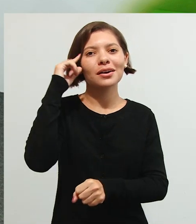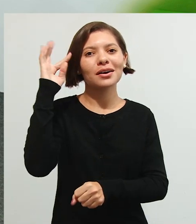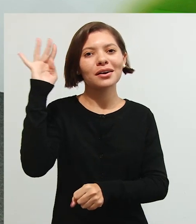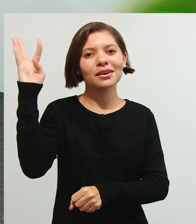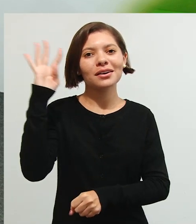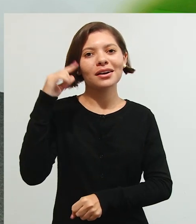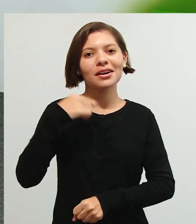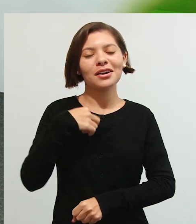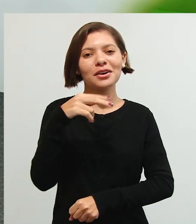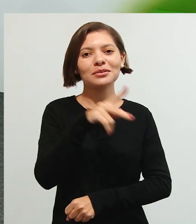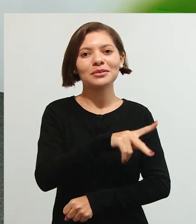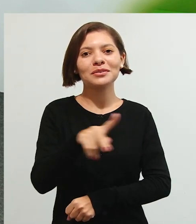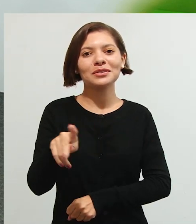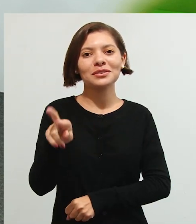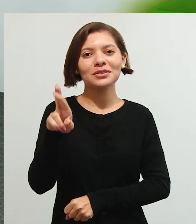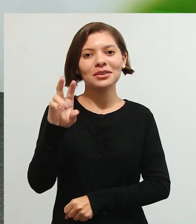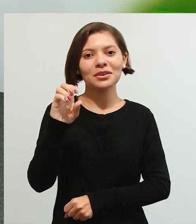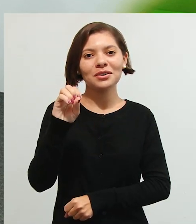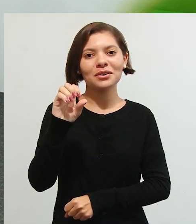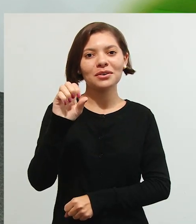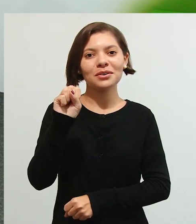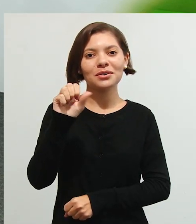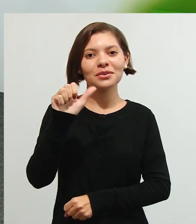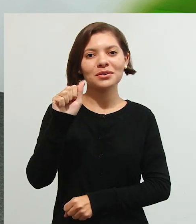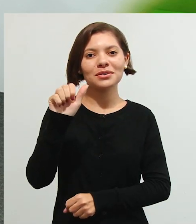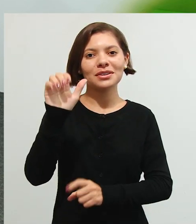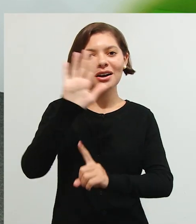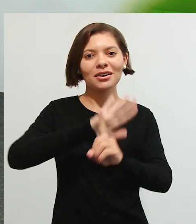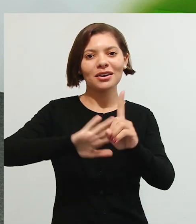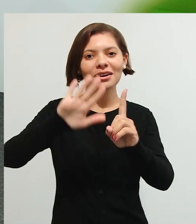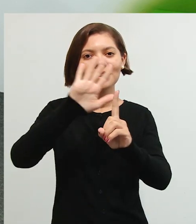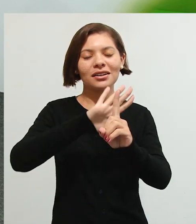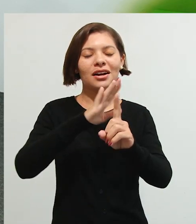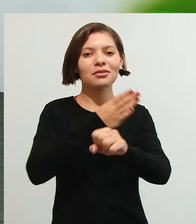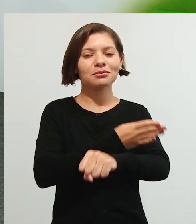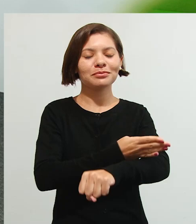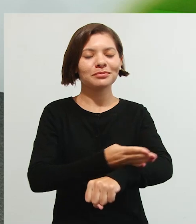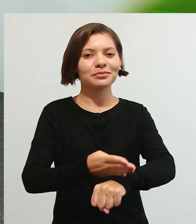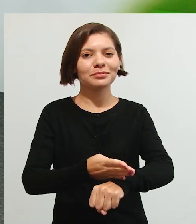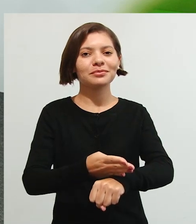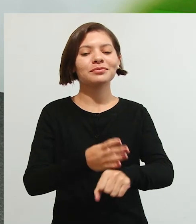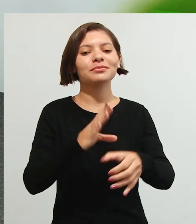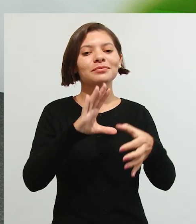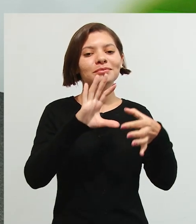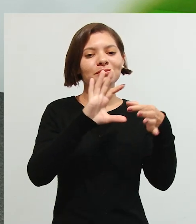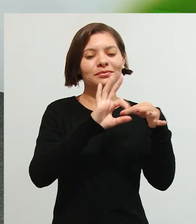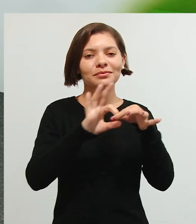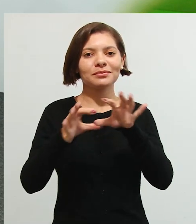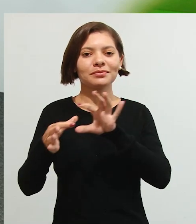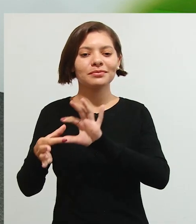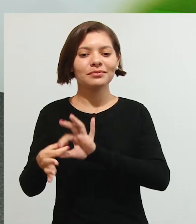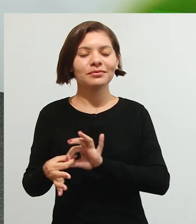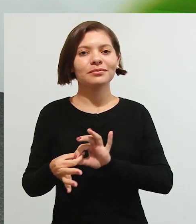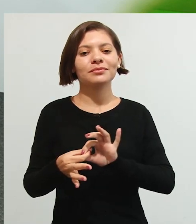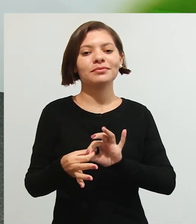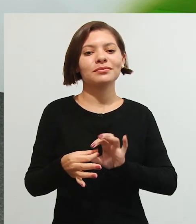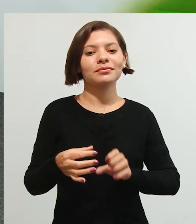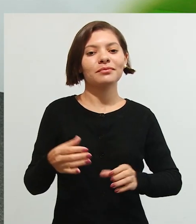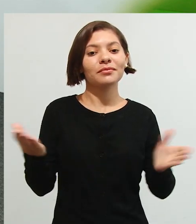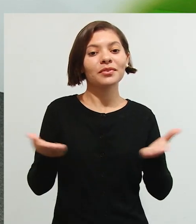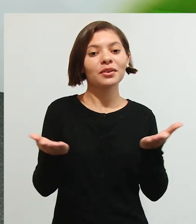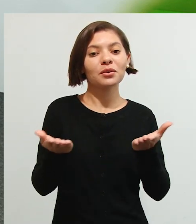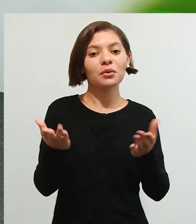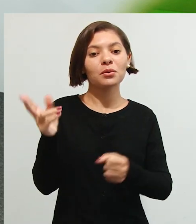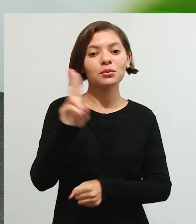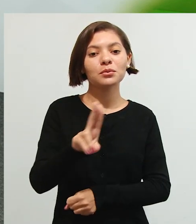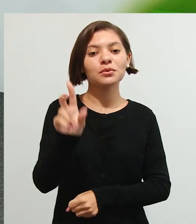Martins e aqui no ambiente em que eu estou, atrás de mim, temos uma parede branca com pontos interligados. Nesse